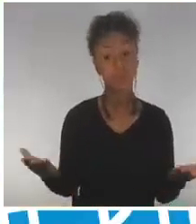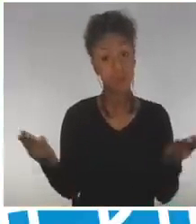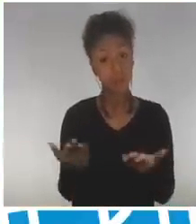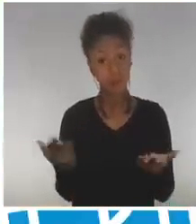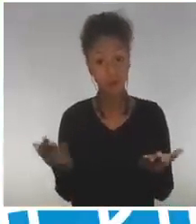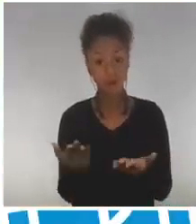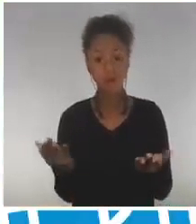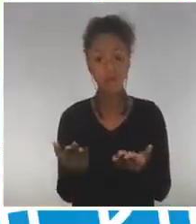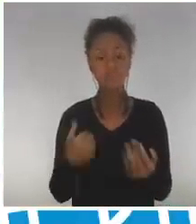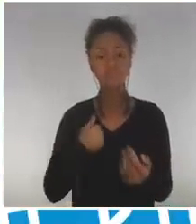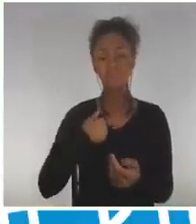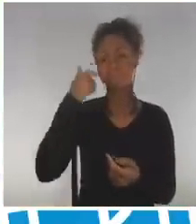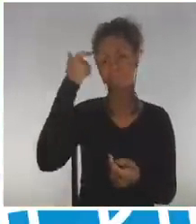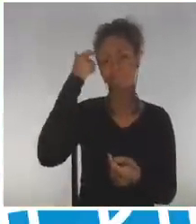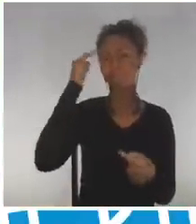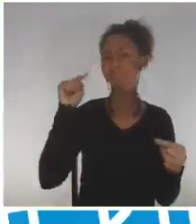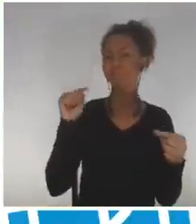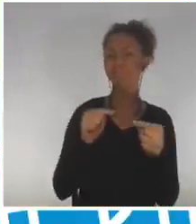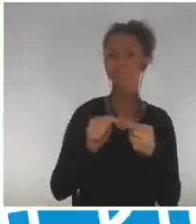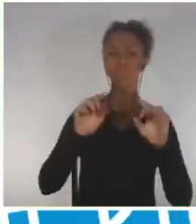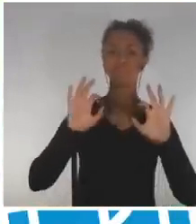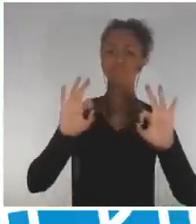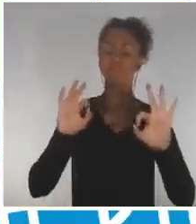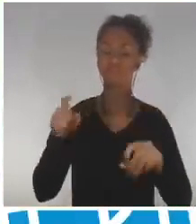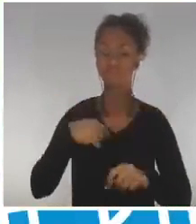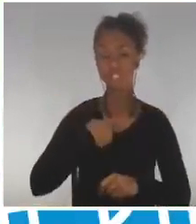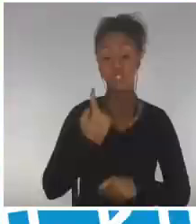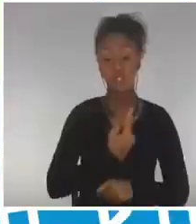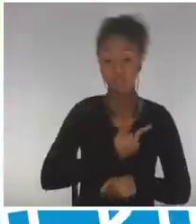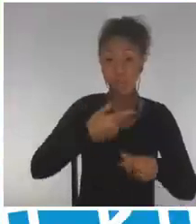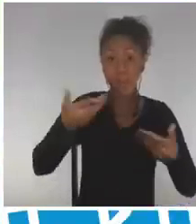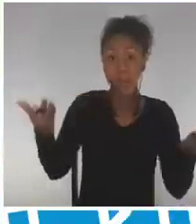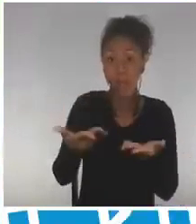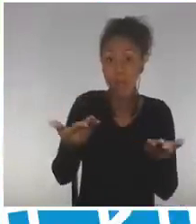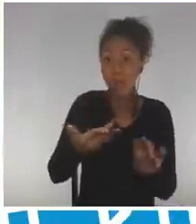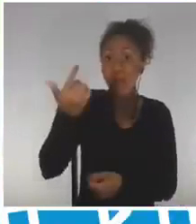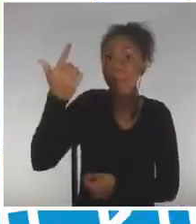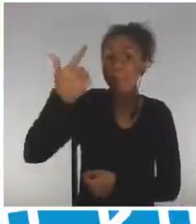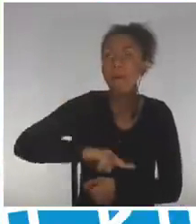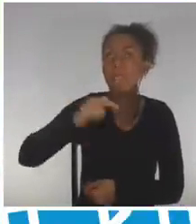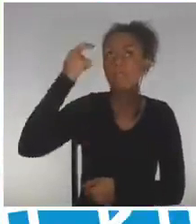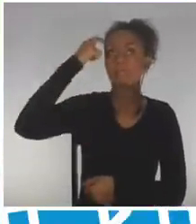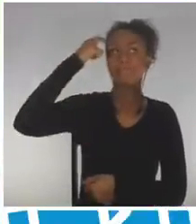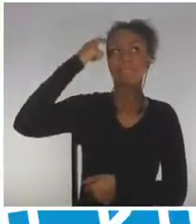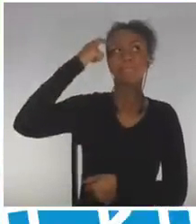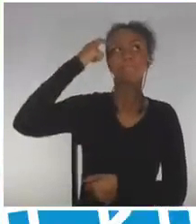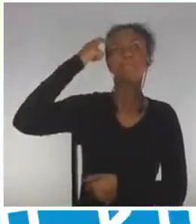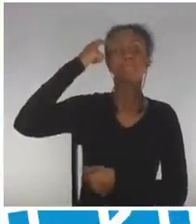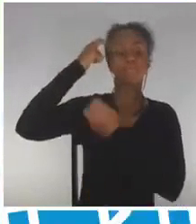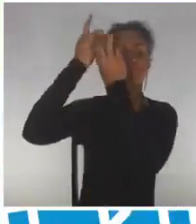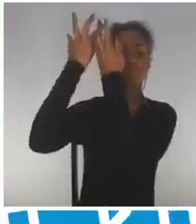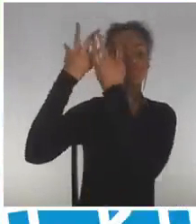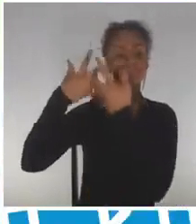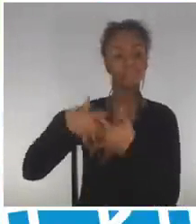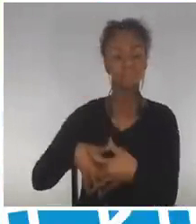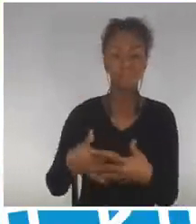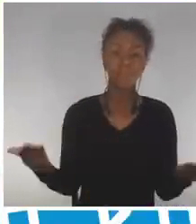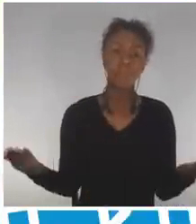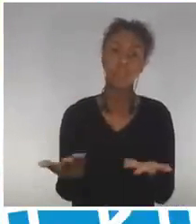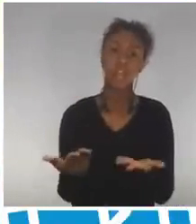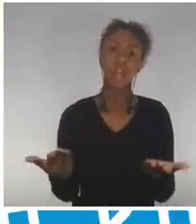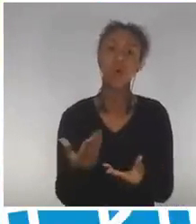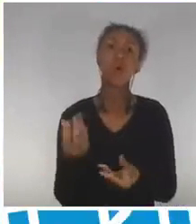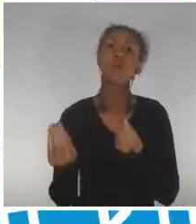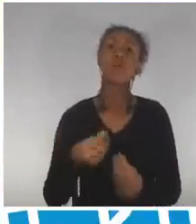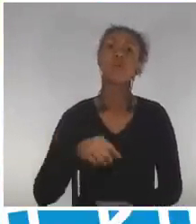como uma luva para uma nossa reflexão mais crítica sobre o que nós vamos fazer nesse momento presente das avaliações do